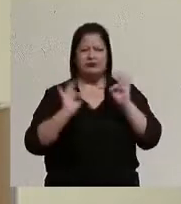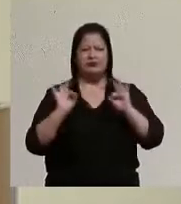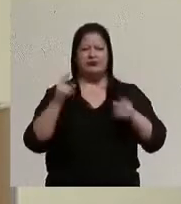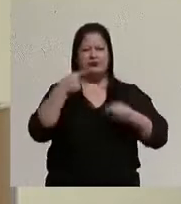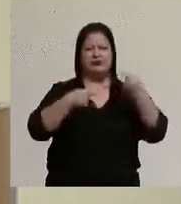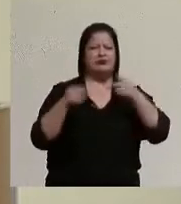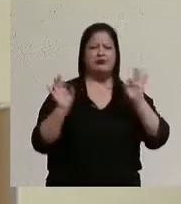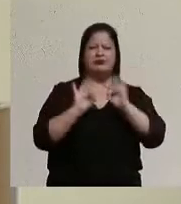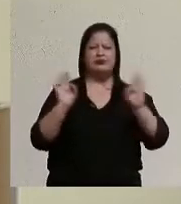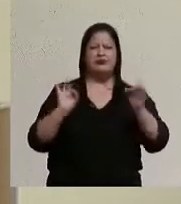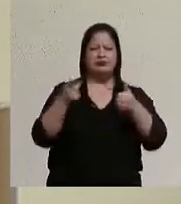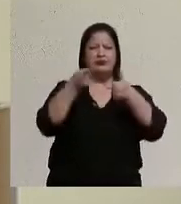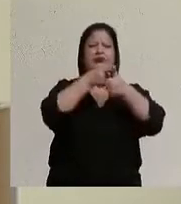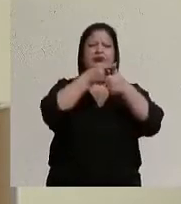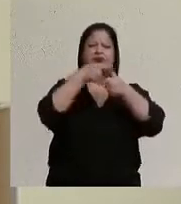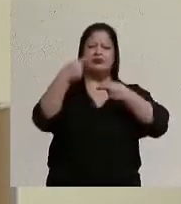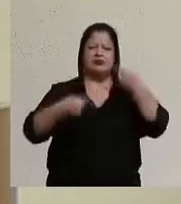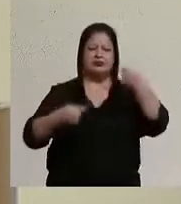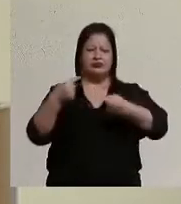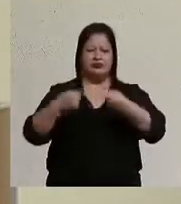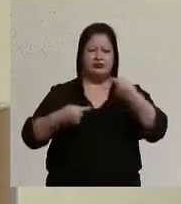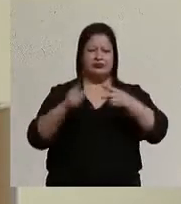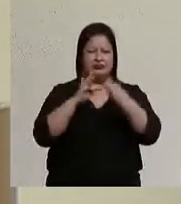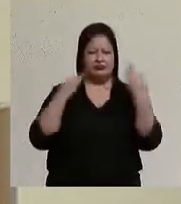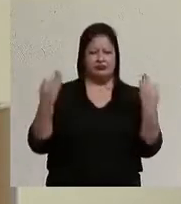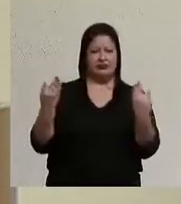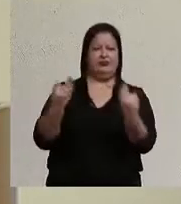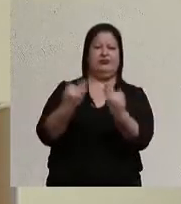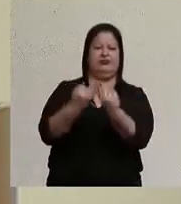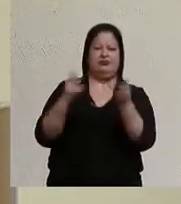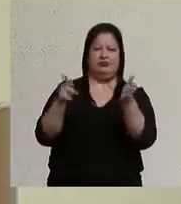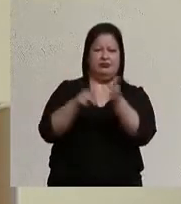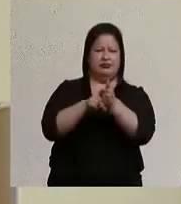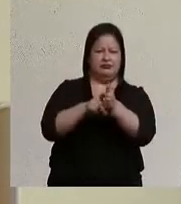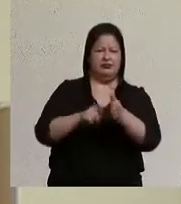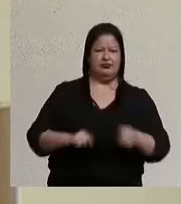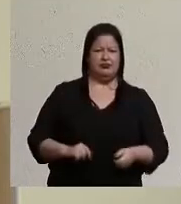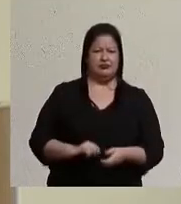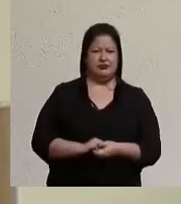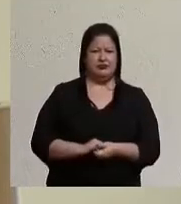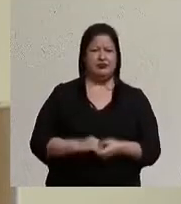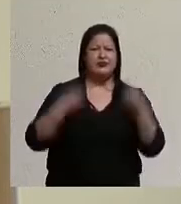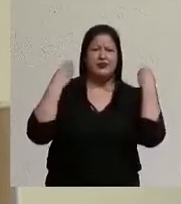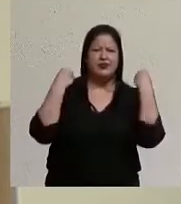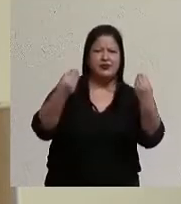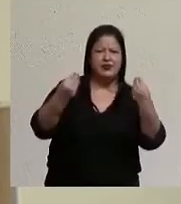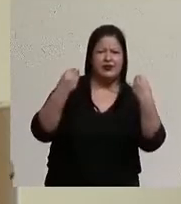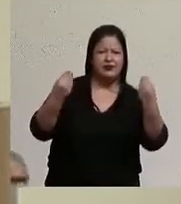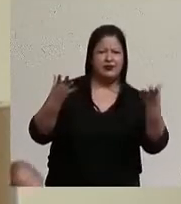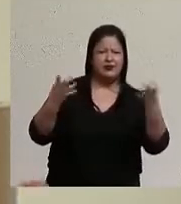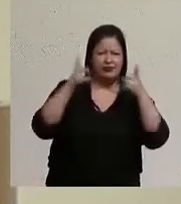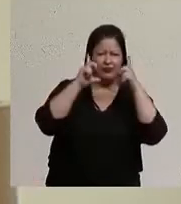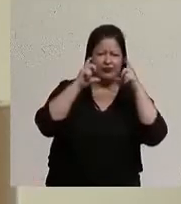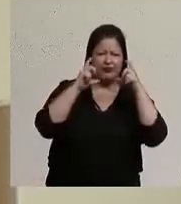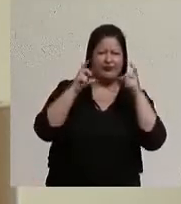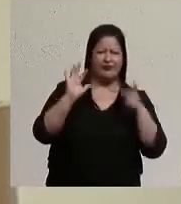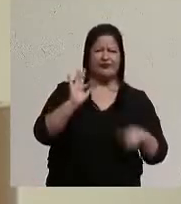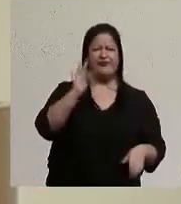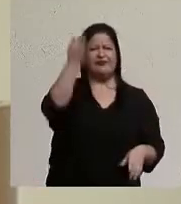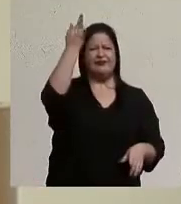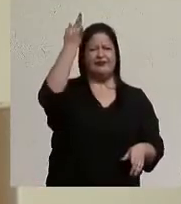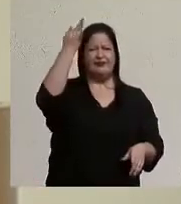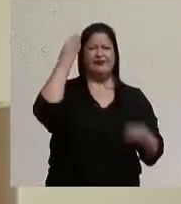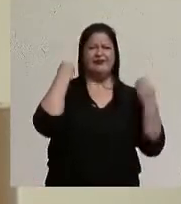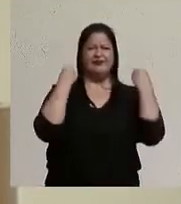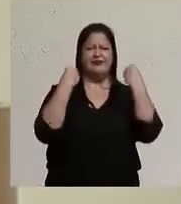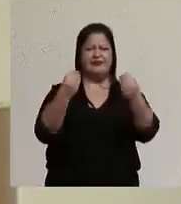minha mãe não é política eu sou o primeiro político da minha família como é que pode isso meu Isso é